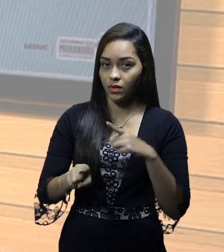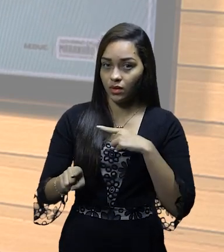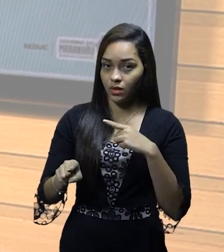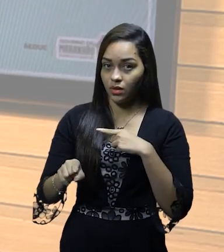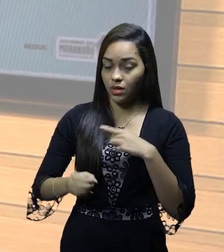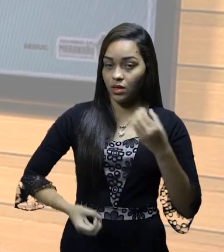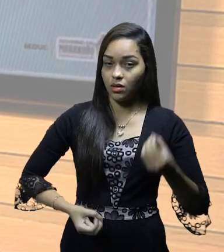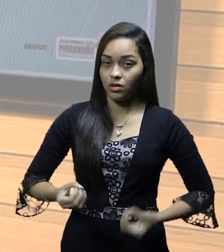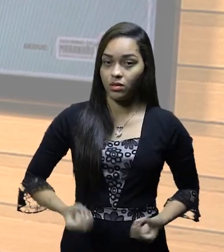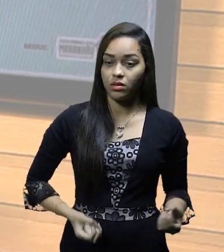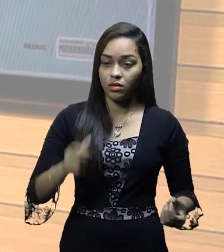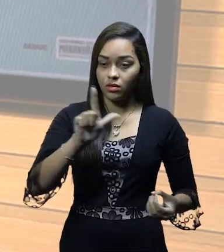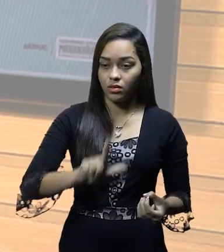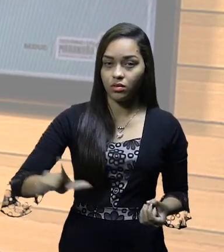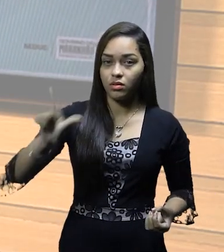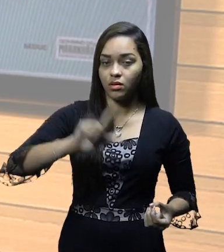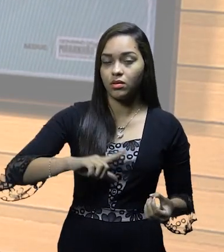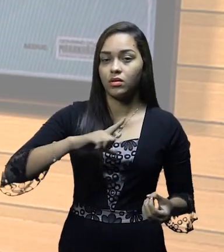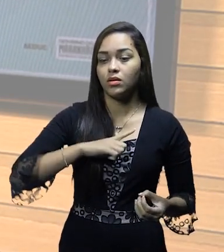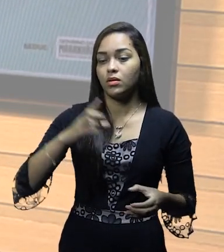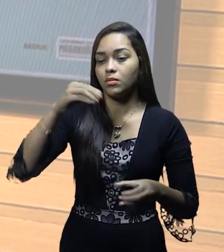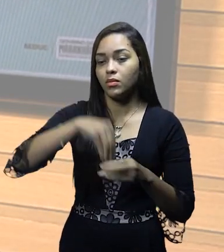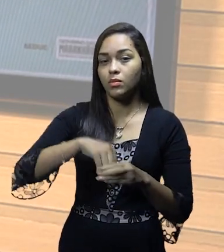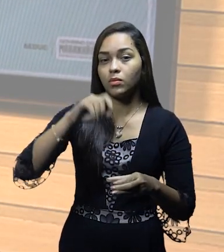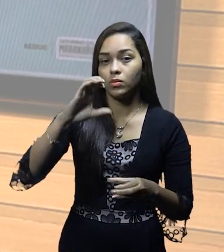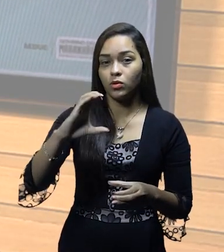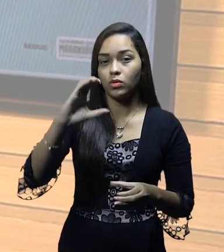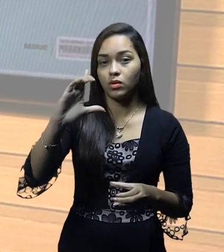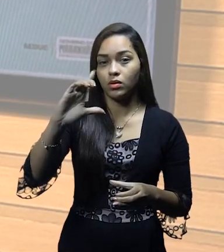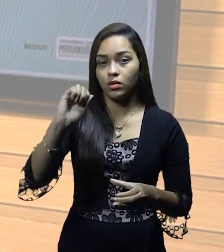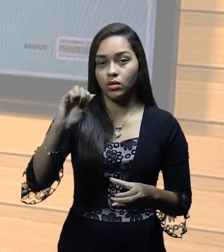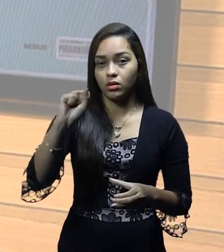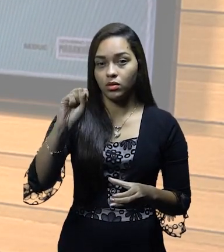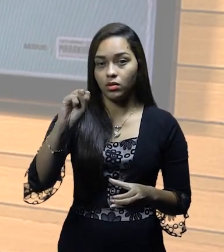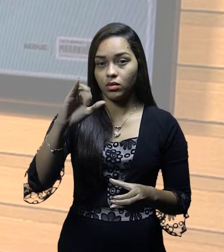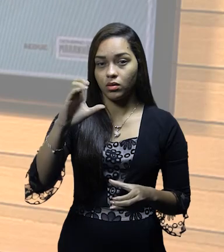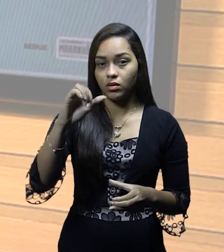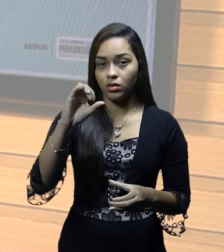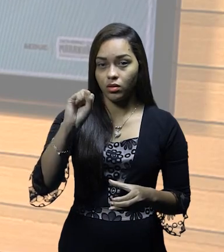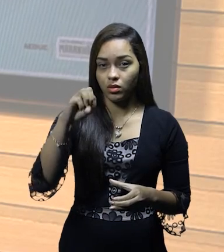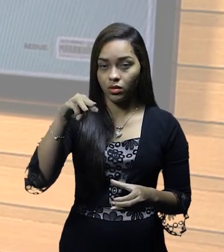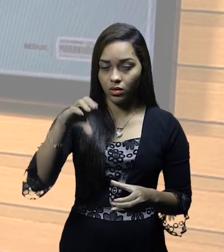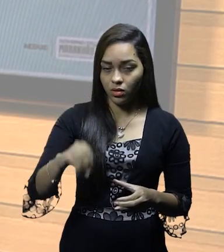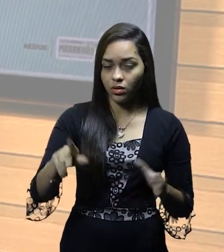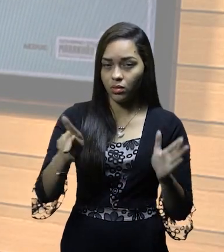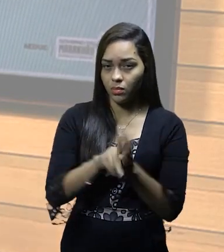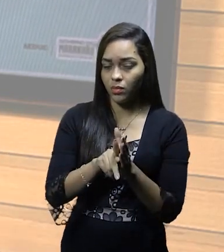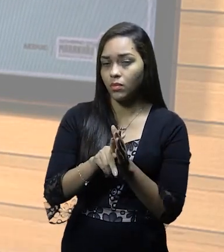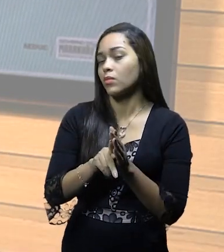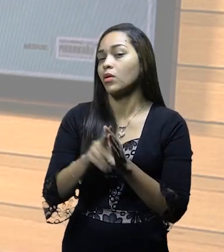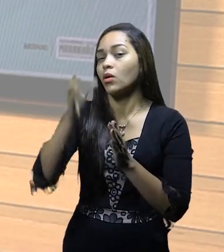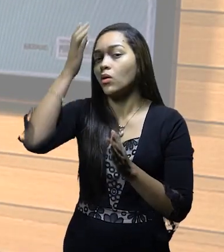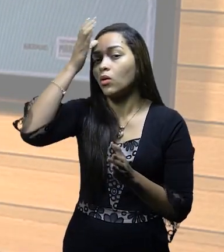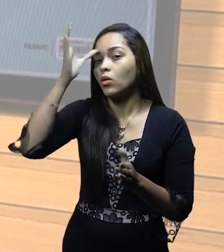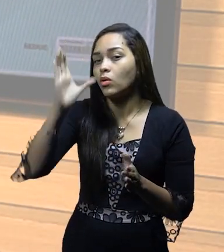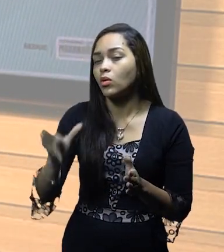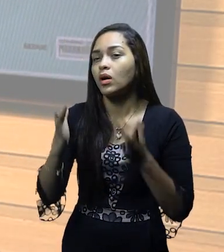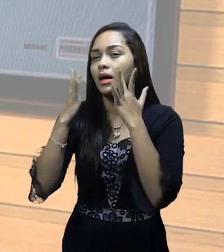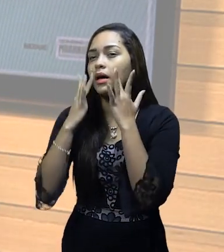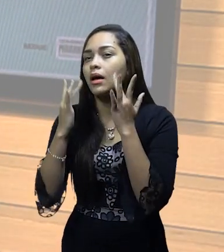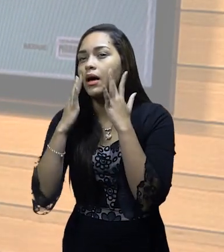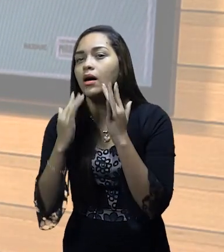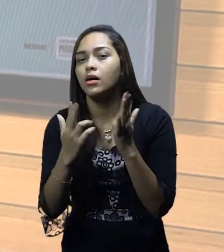de produções literárias, a gente entra para o classicismo. Quando você abrange a questão cultural